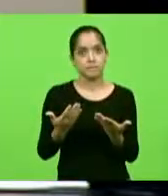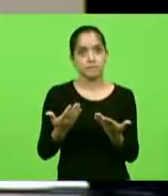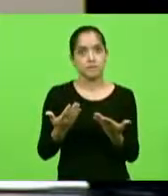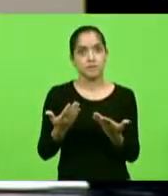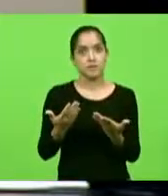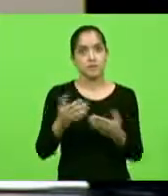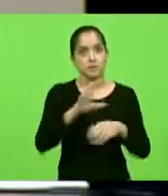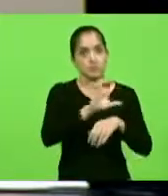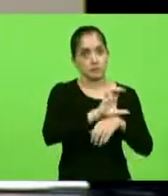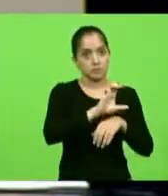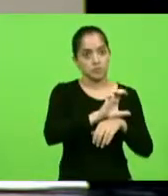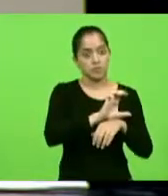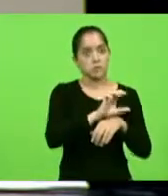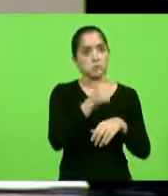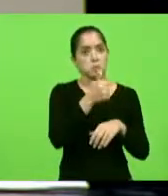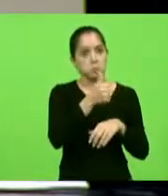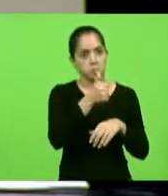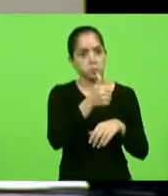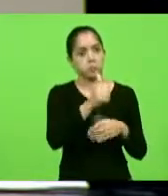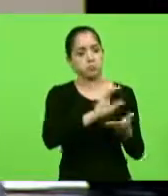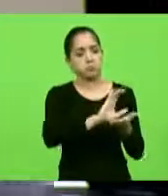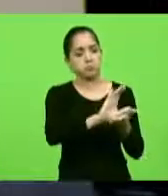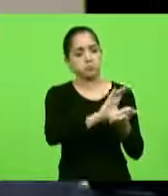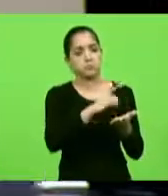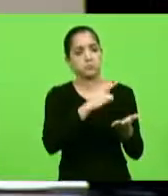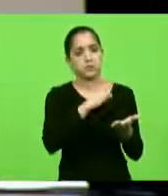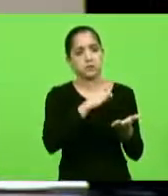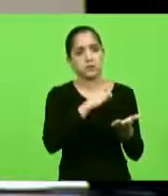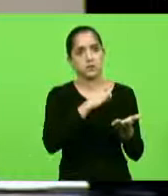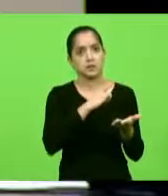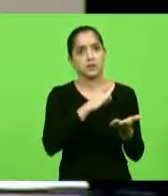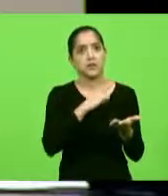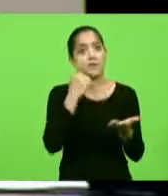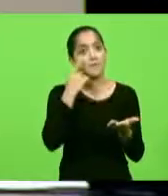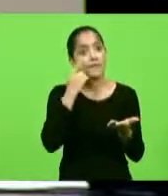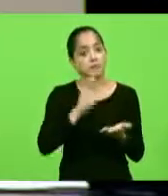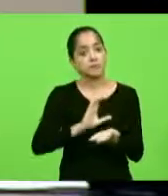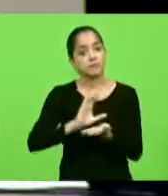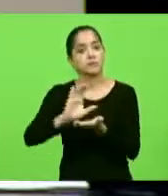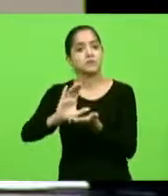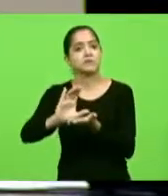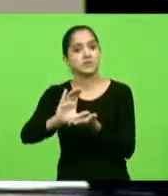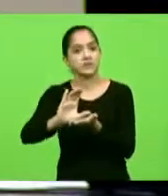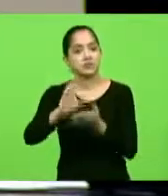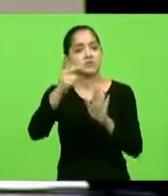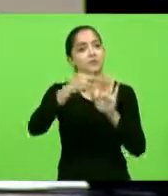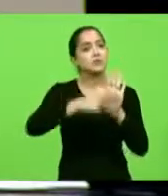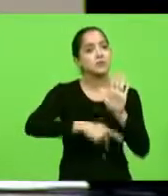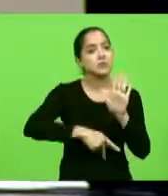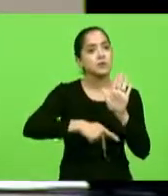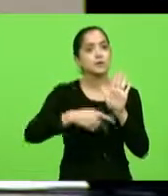Estado está bem estruturado. Mas vamos investir em programas